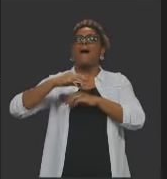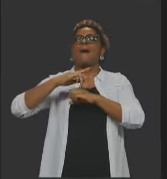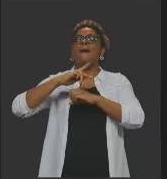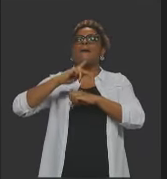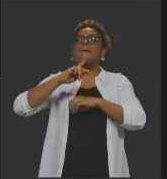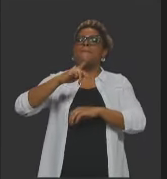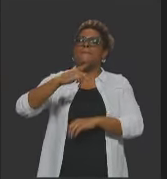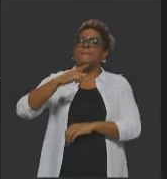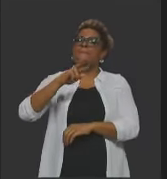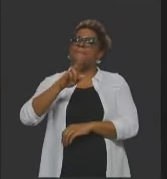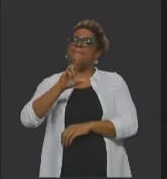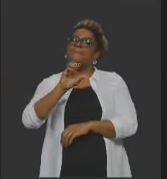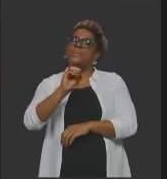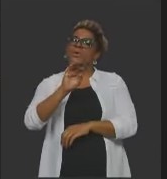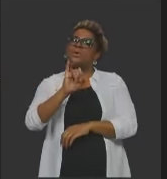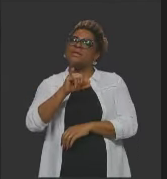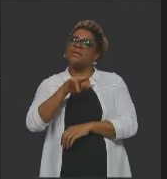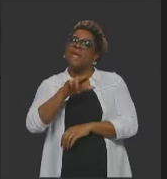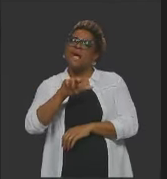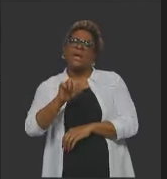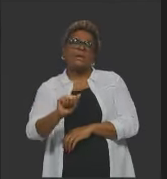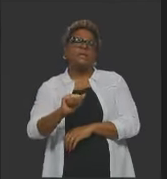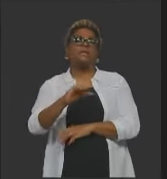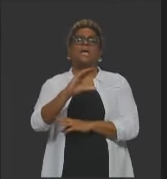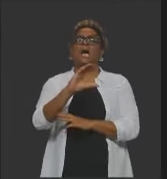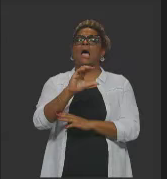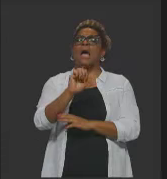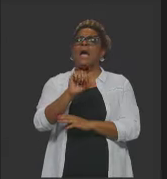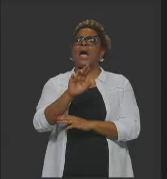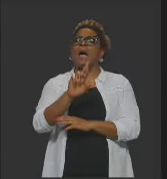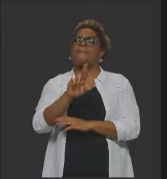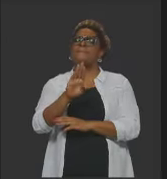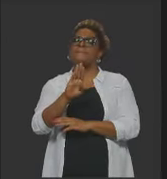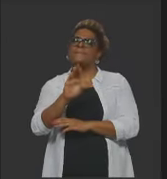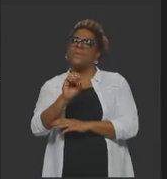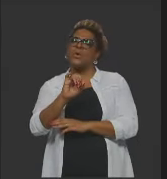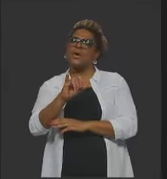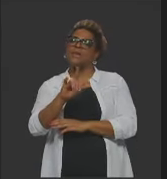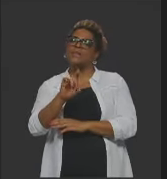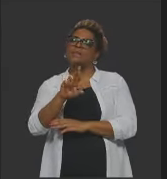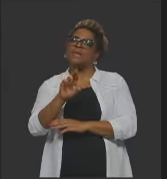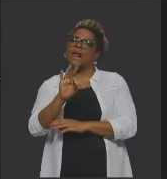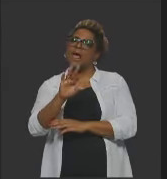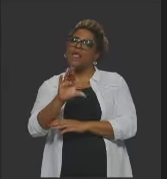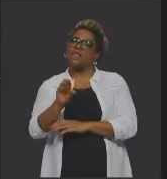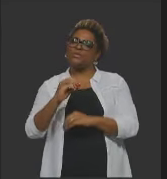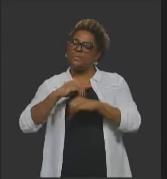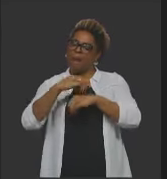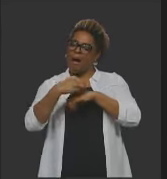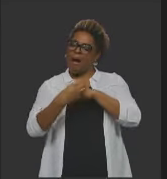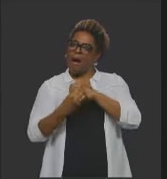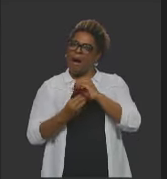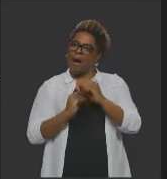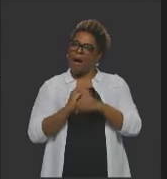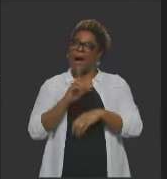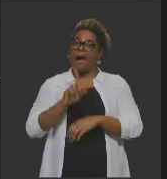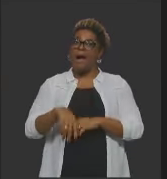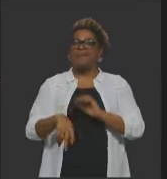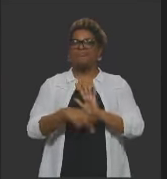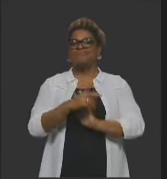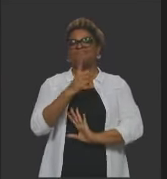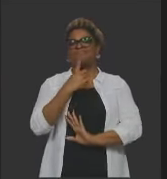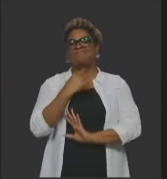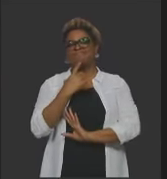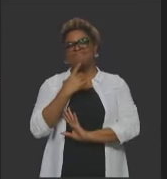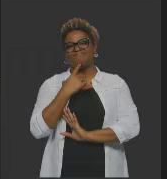né, todos esses nutrientes, os carboidratos, tudo para a célula é o sangue. E nós ainda falamos que o sangue, ele também tem uma